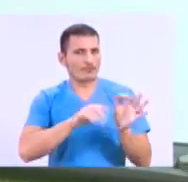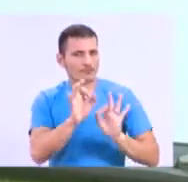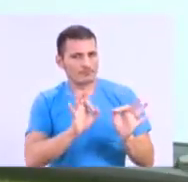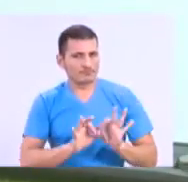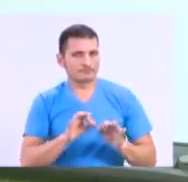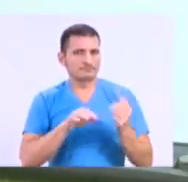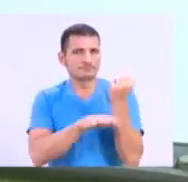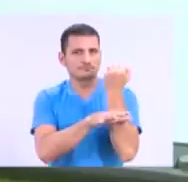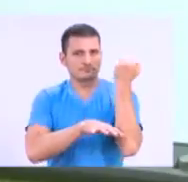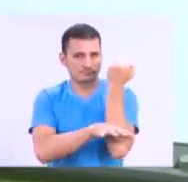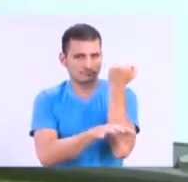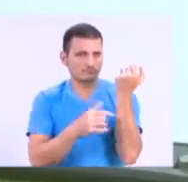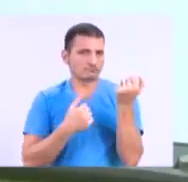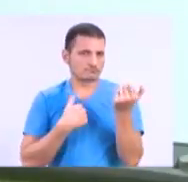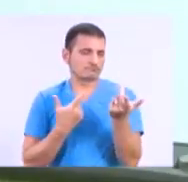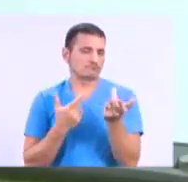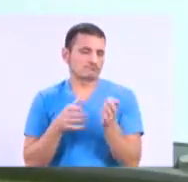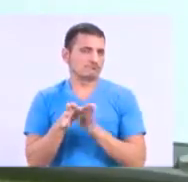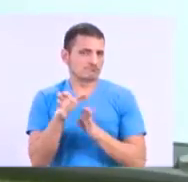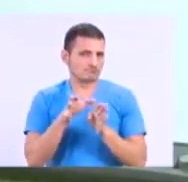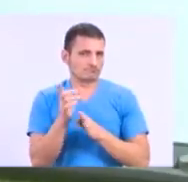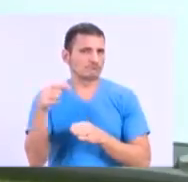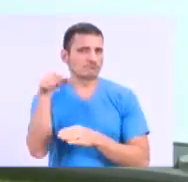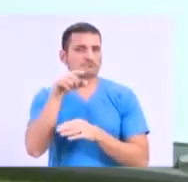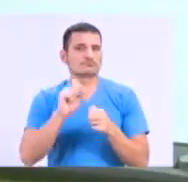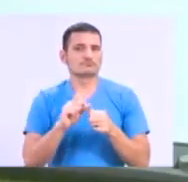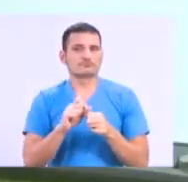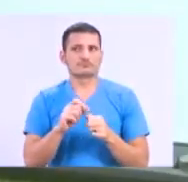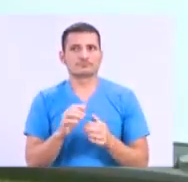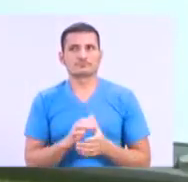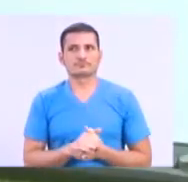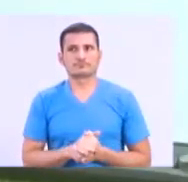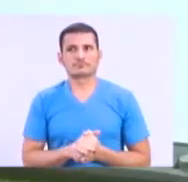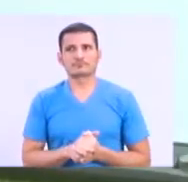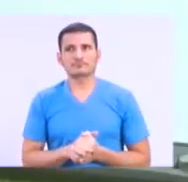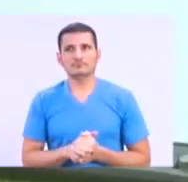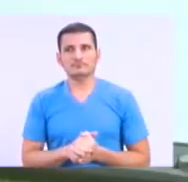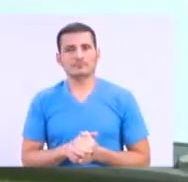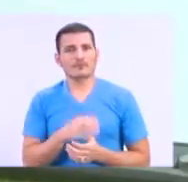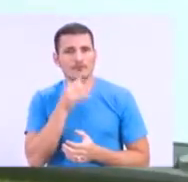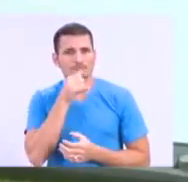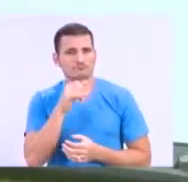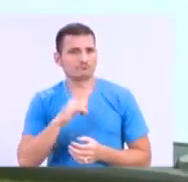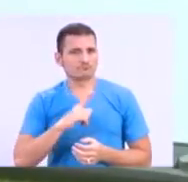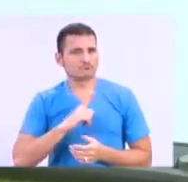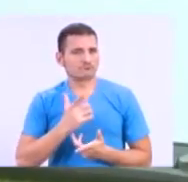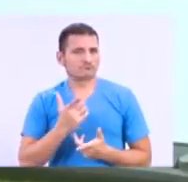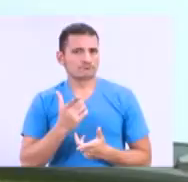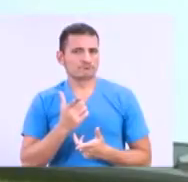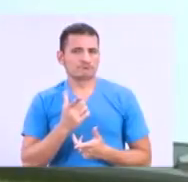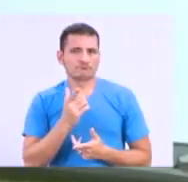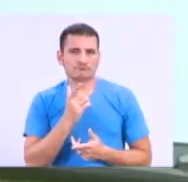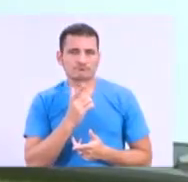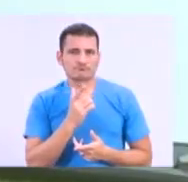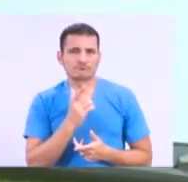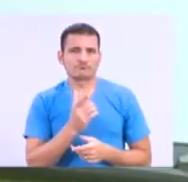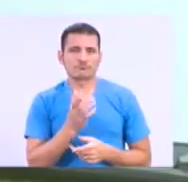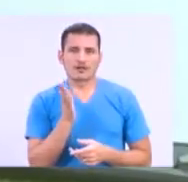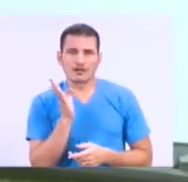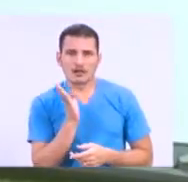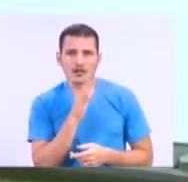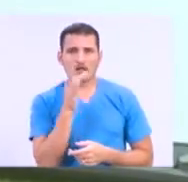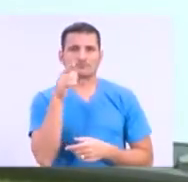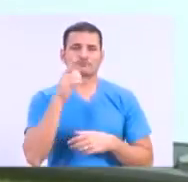mais, eu até recomendo você fazer isso. Mas para se ter um resultado mais rápido, você desenvolver as atividades